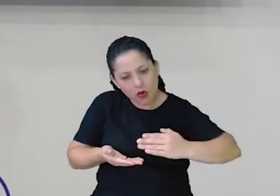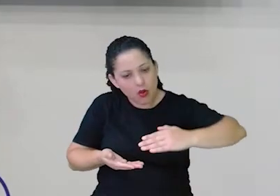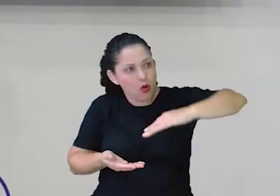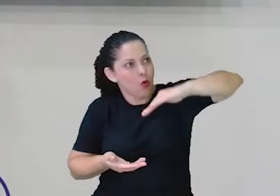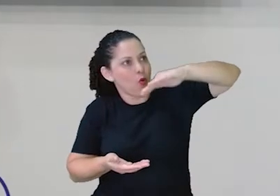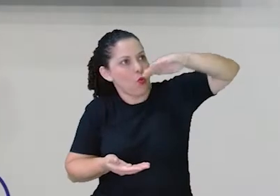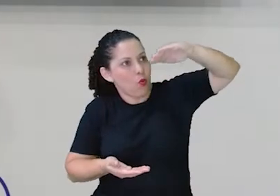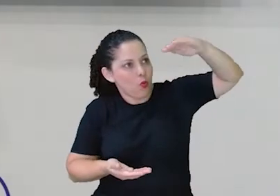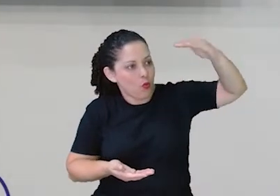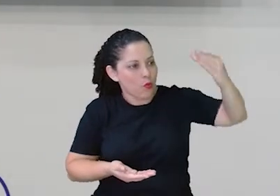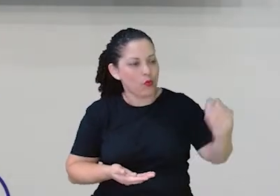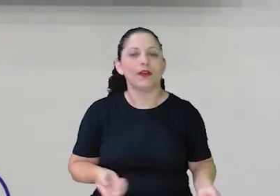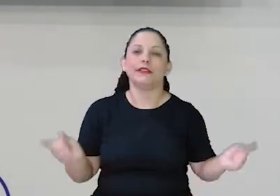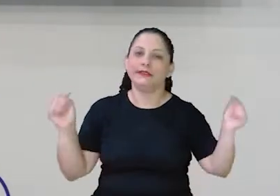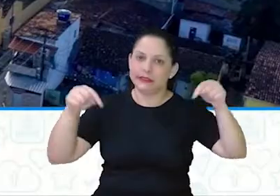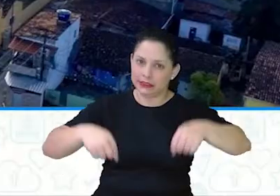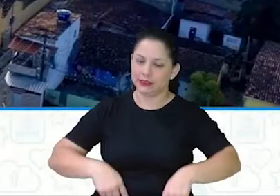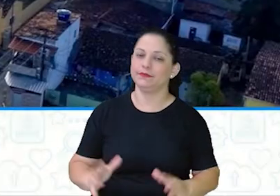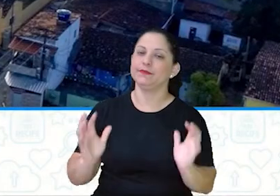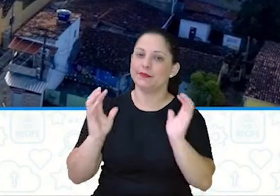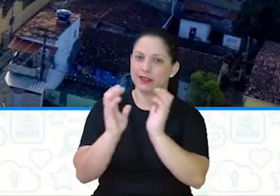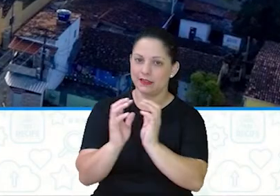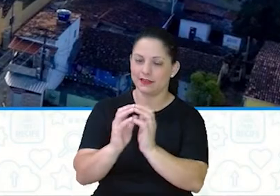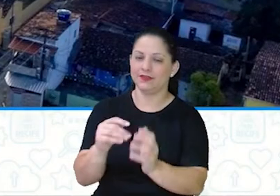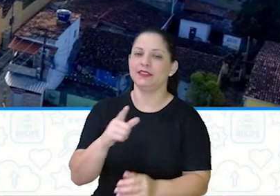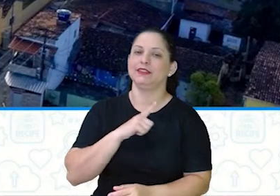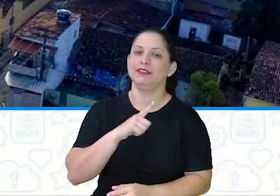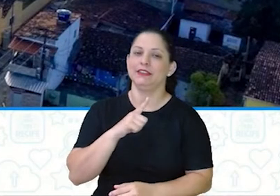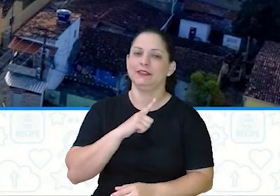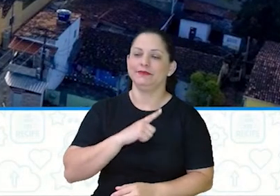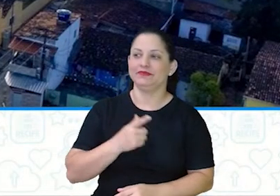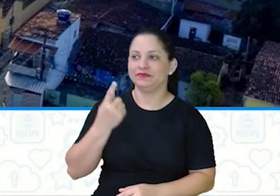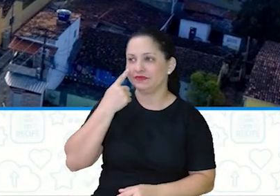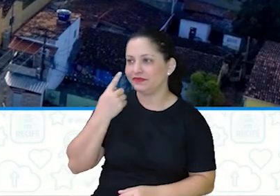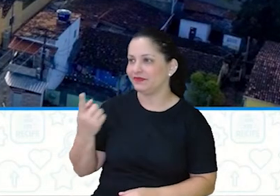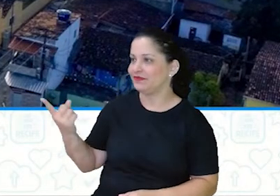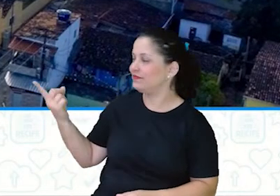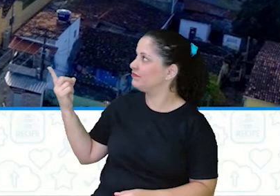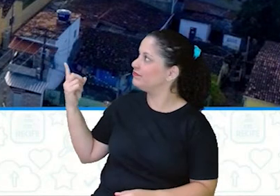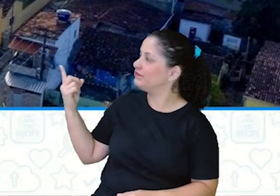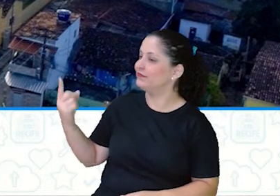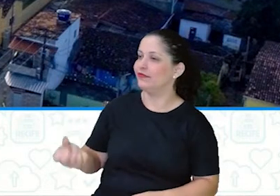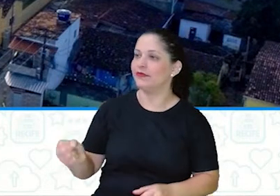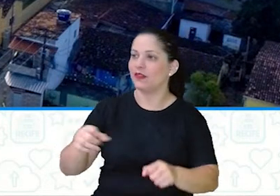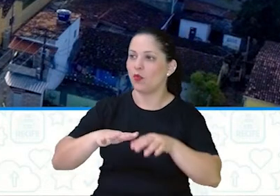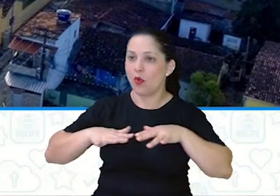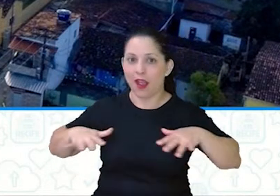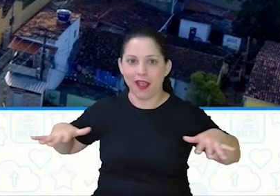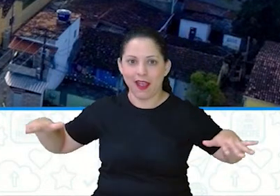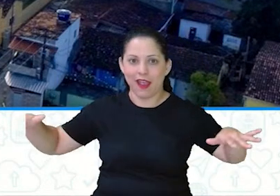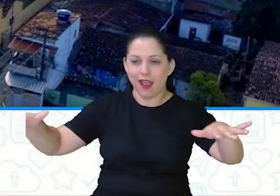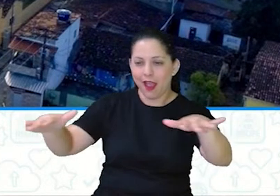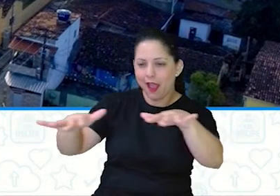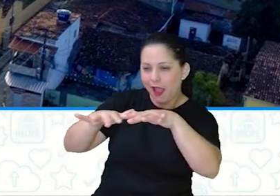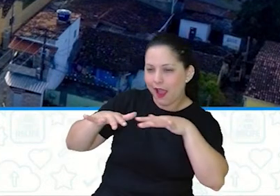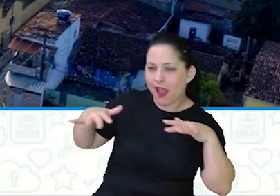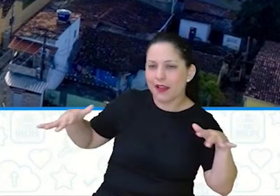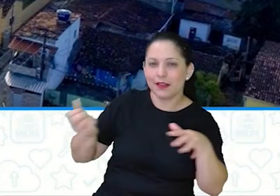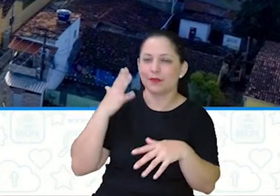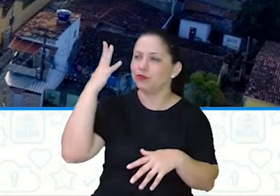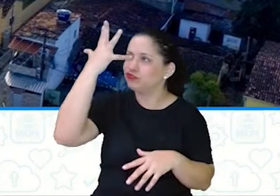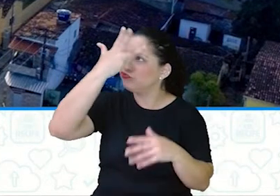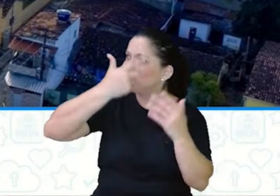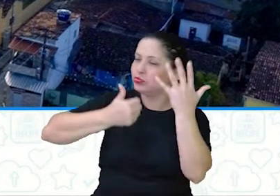da nossa cidade do Recife. É o que a gente está vendo aqui nessa região, olha. Uma área muito bonita, que eu estou vendo muito verde,